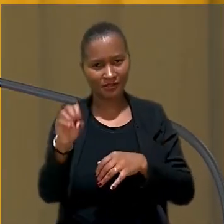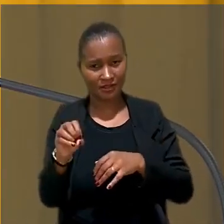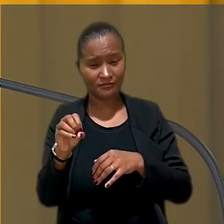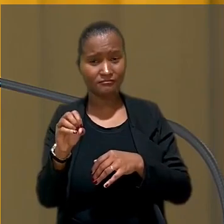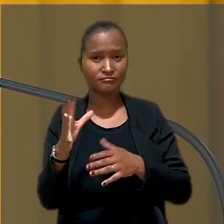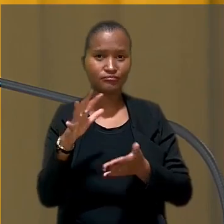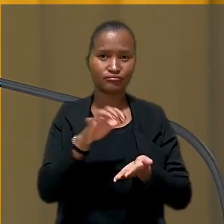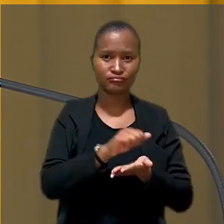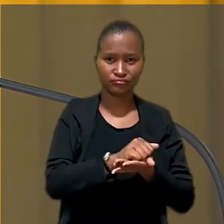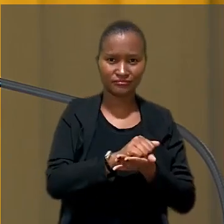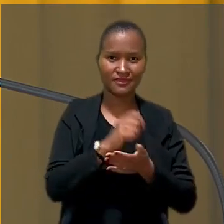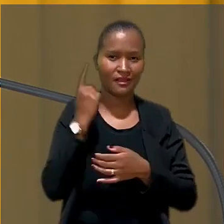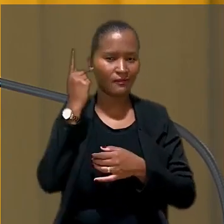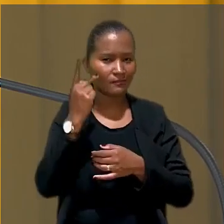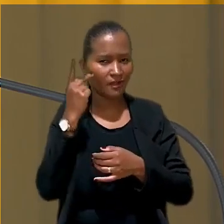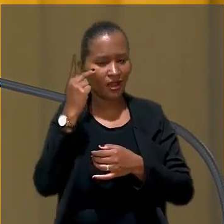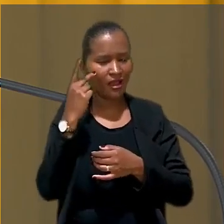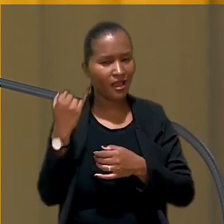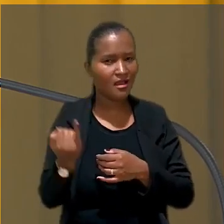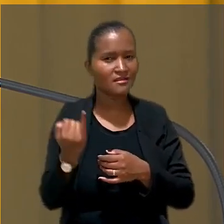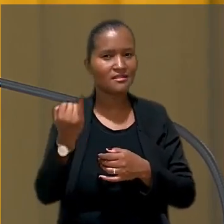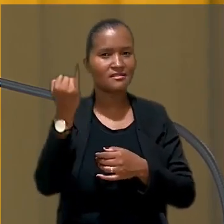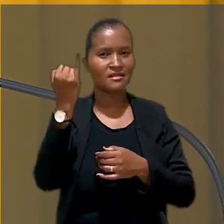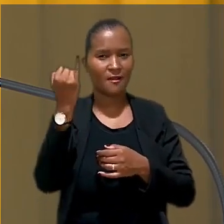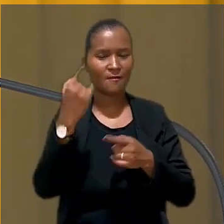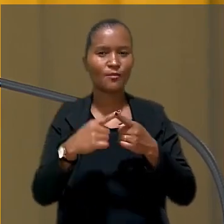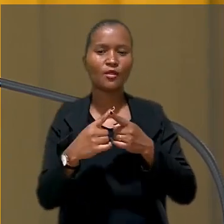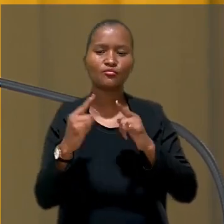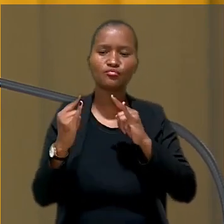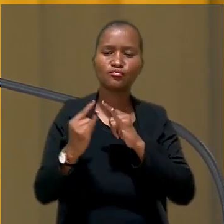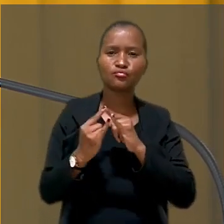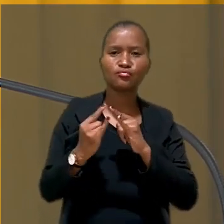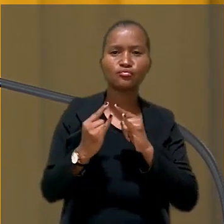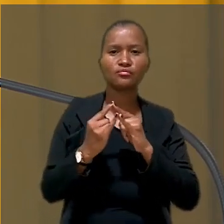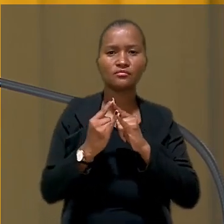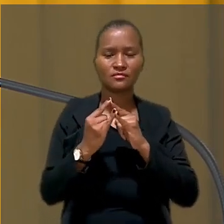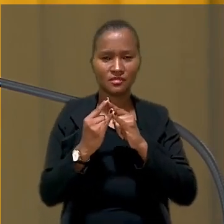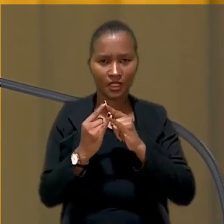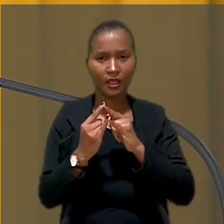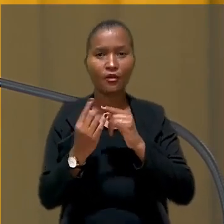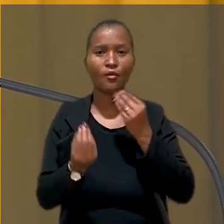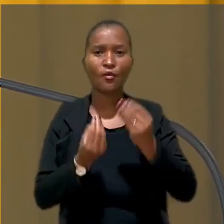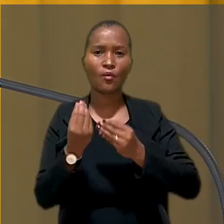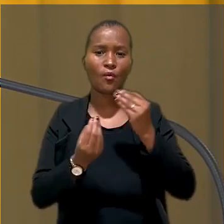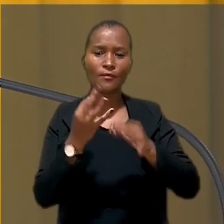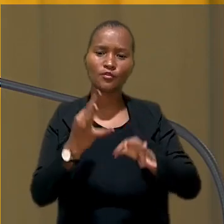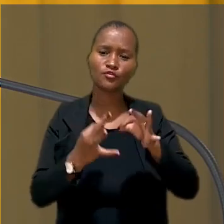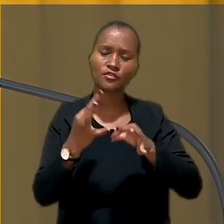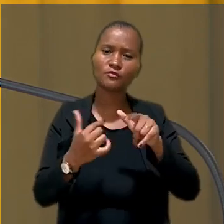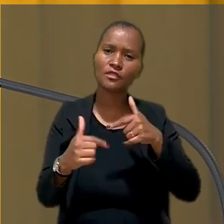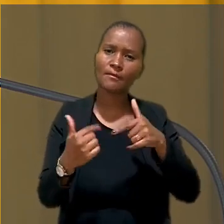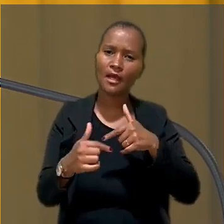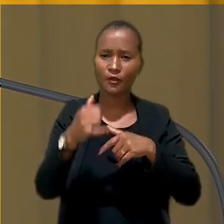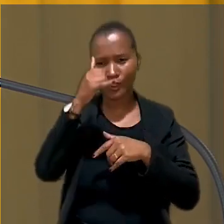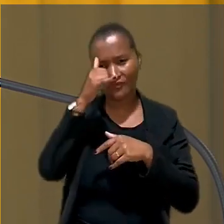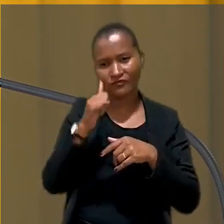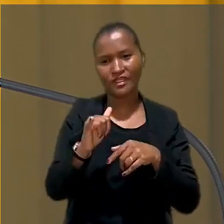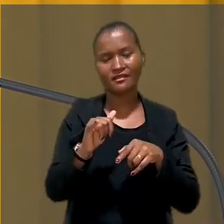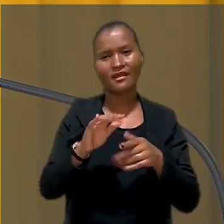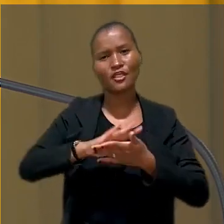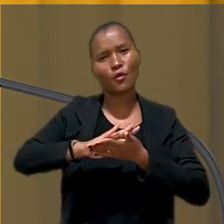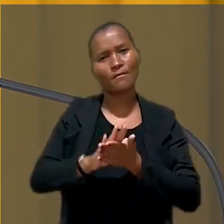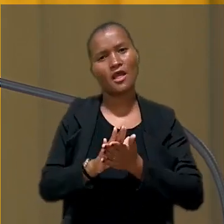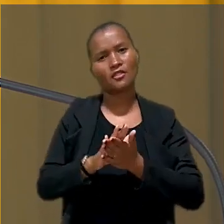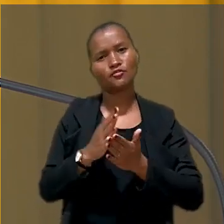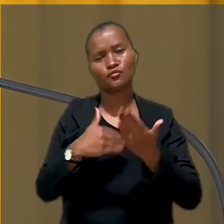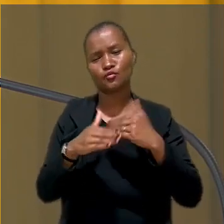a implementação dessa política é essencial porque institucionaliza a forma como a Justiça do Trabalho deverá prevenir e